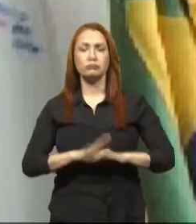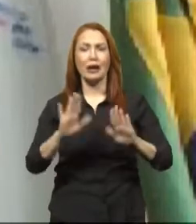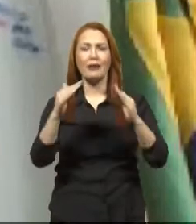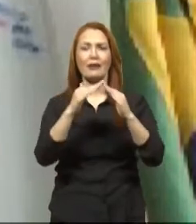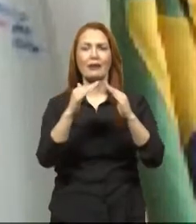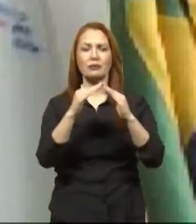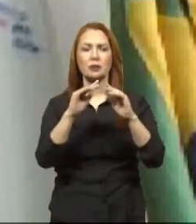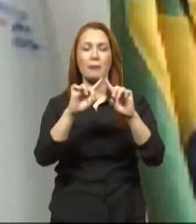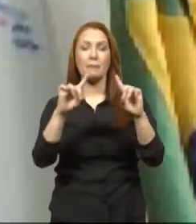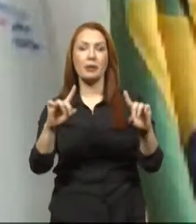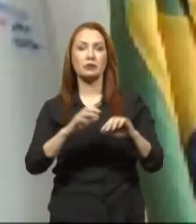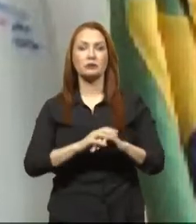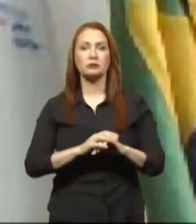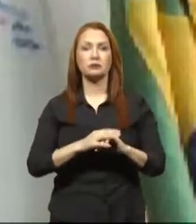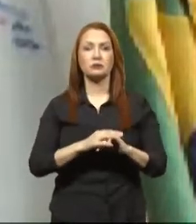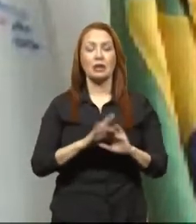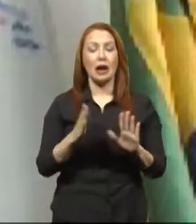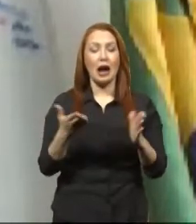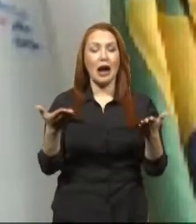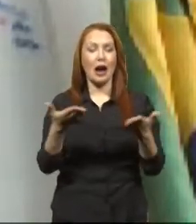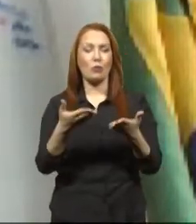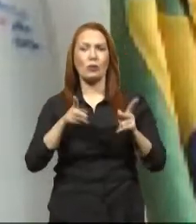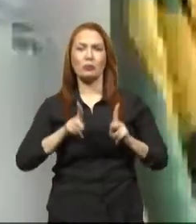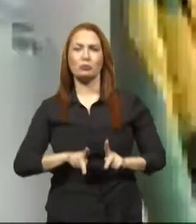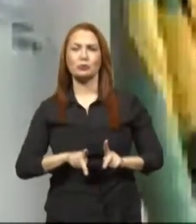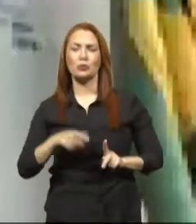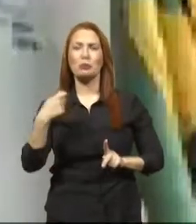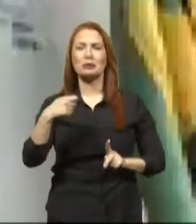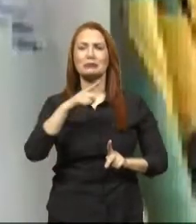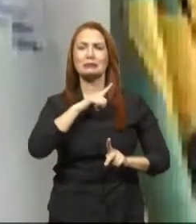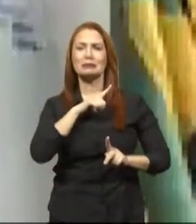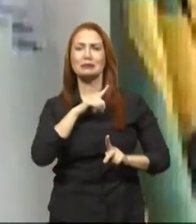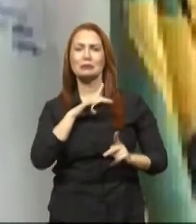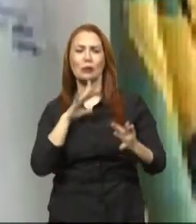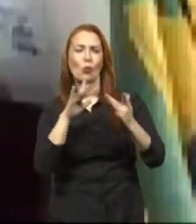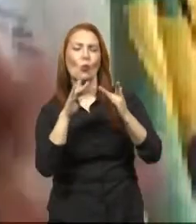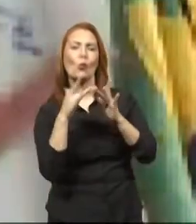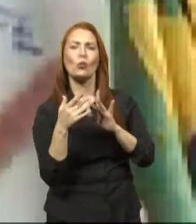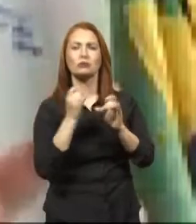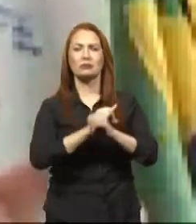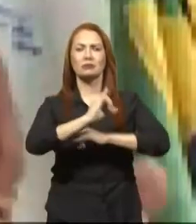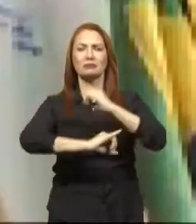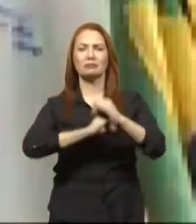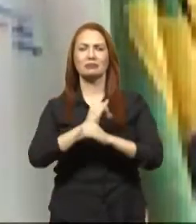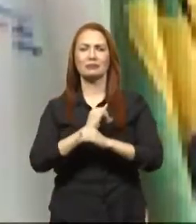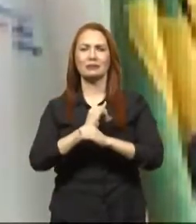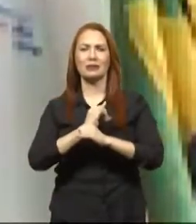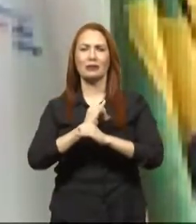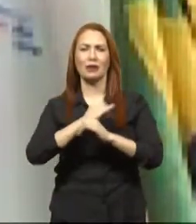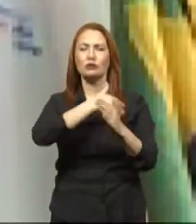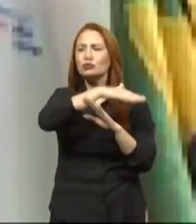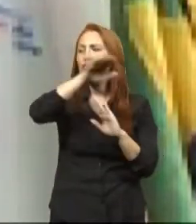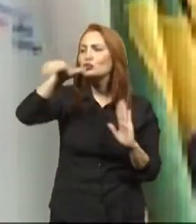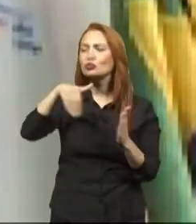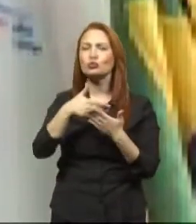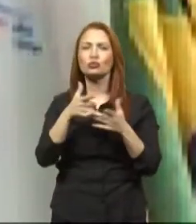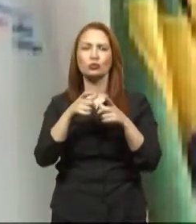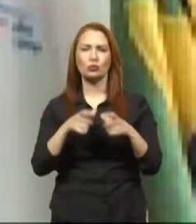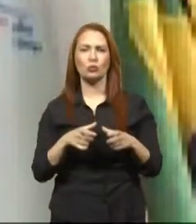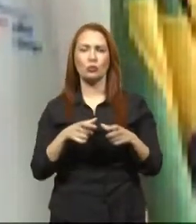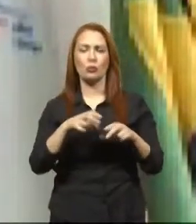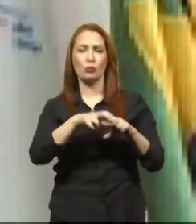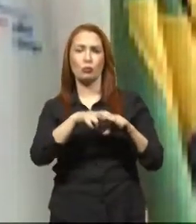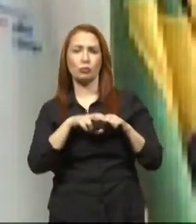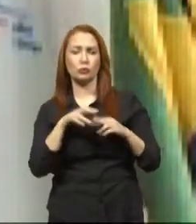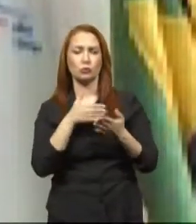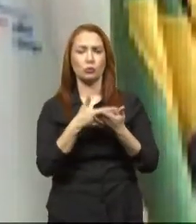na casa que a pessoa queria estar conectada, ela queria estar conectada em todo lugar. Por isso que as pessoas foram para o celular, por isso que as pessoas foram para esse